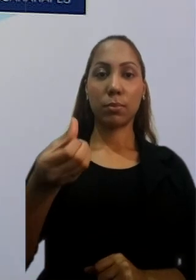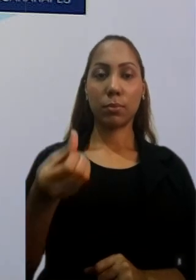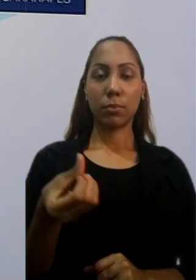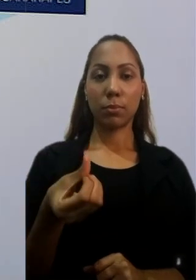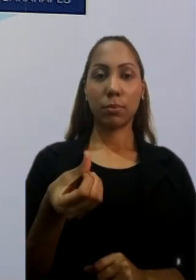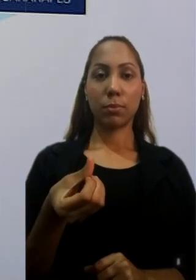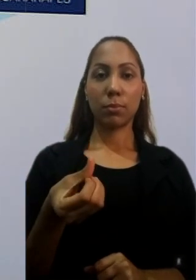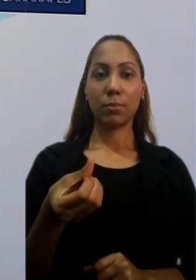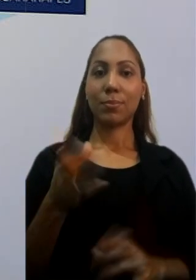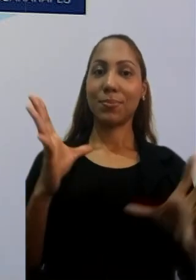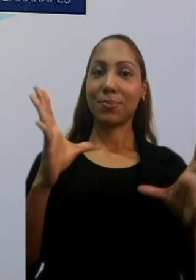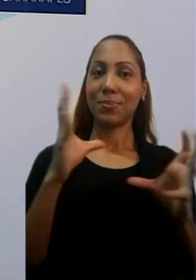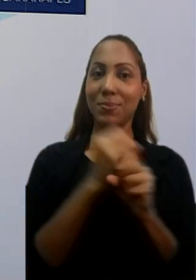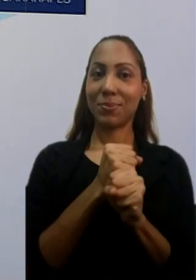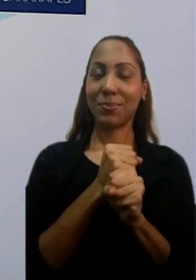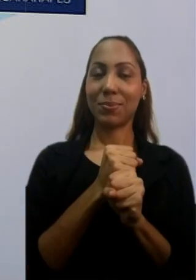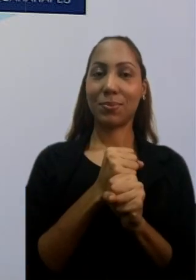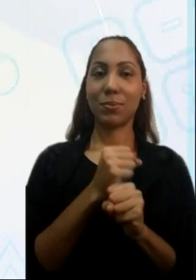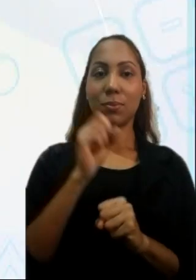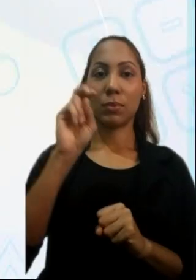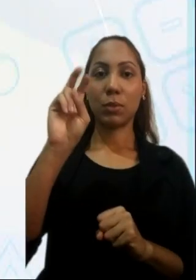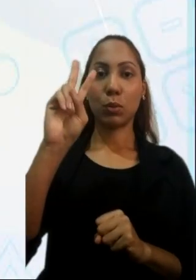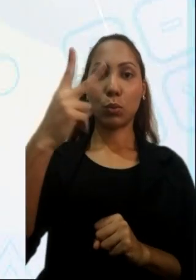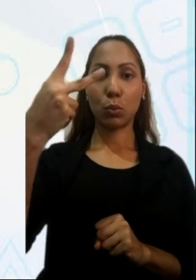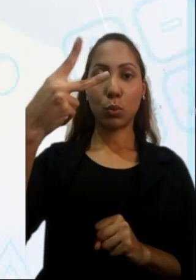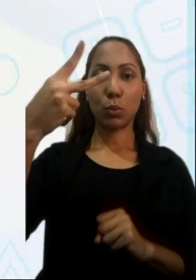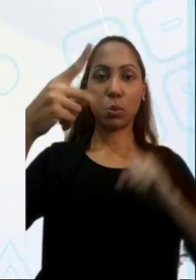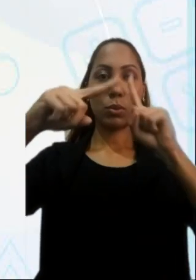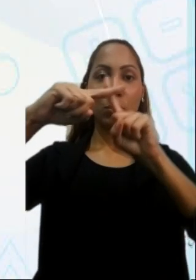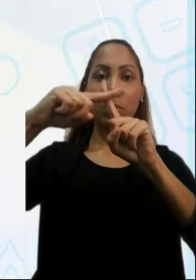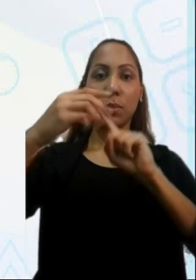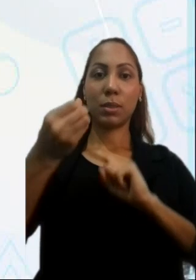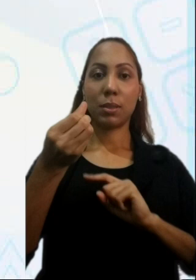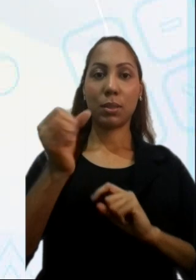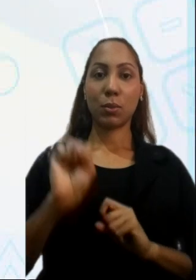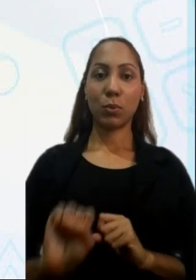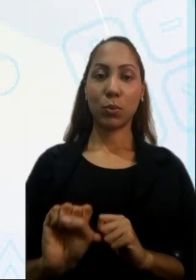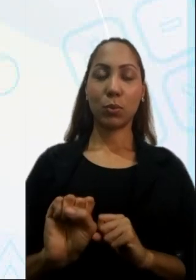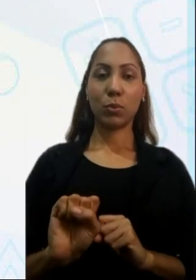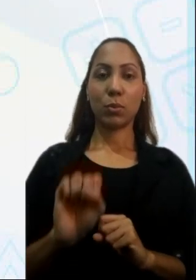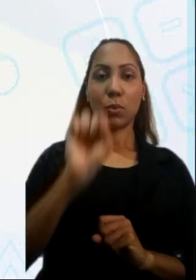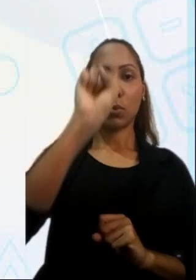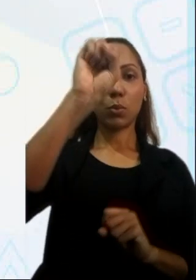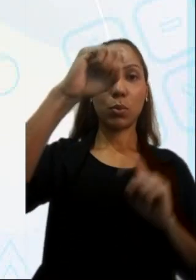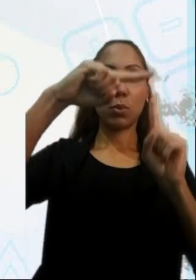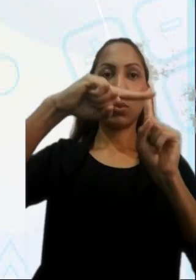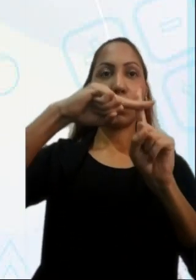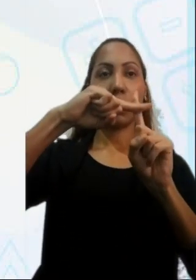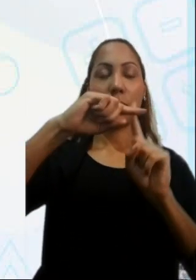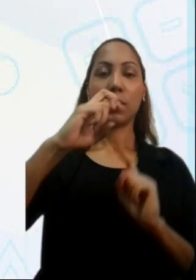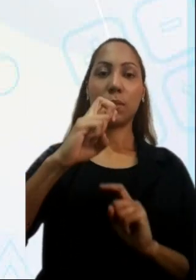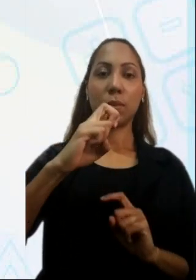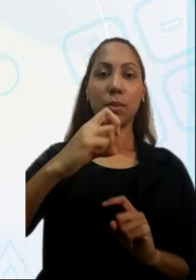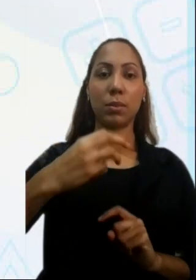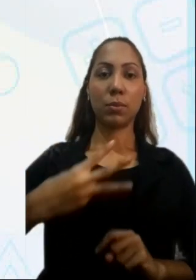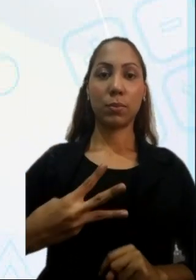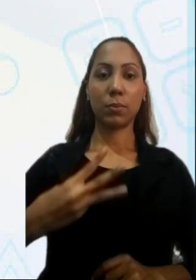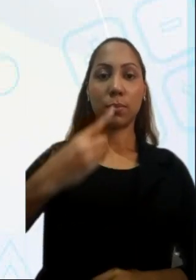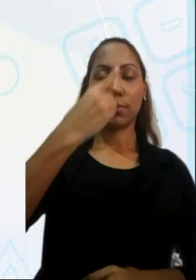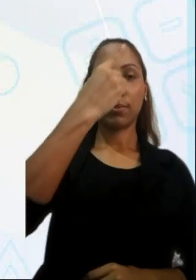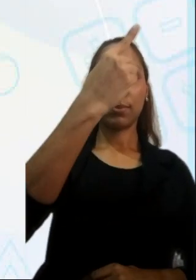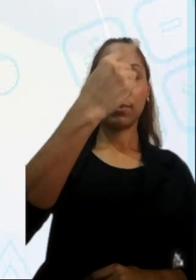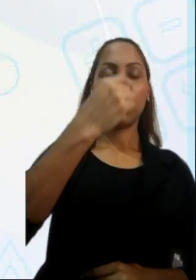156. Então, vamos somar. 2 mais 6, 8. 8 mais 5, 13, vai